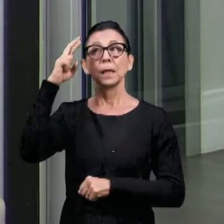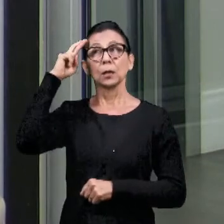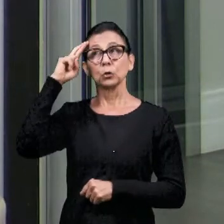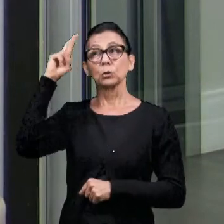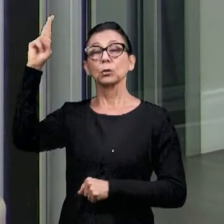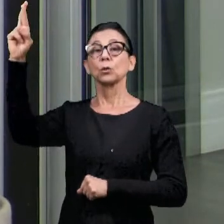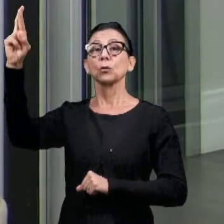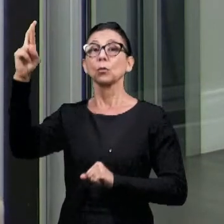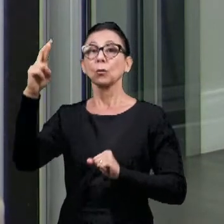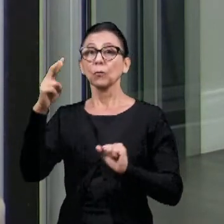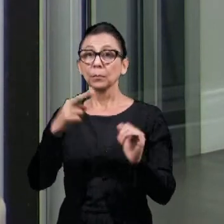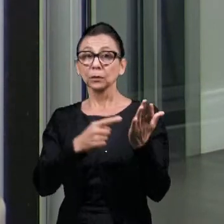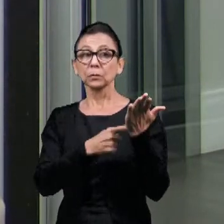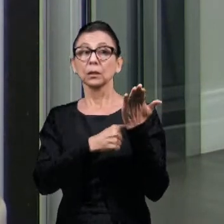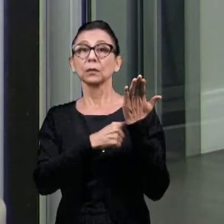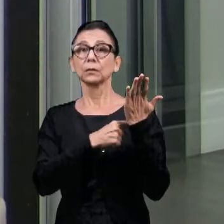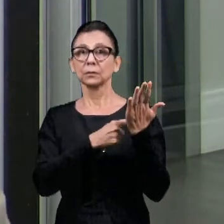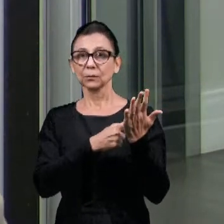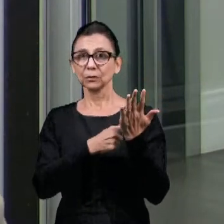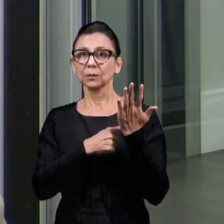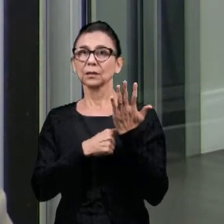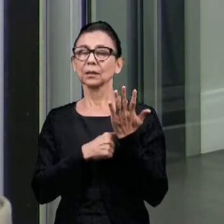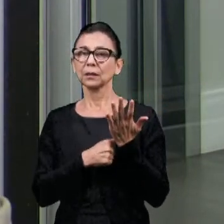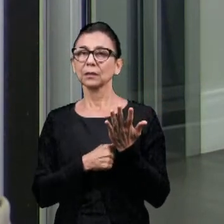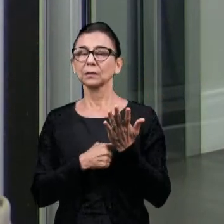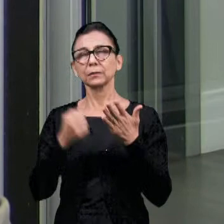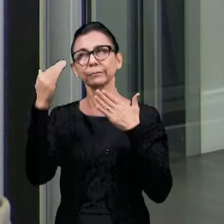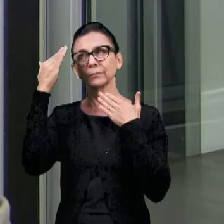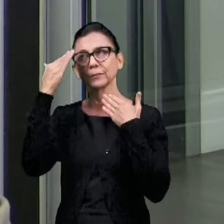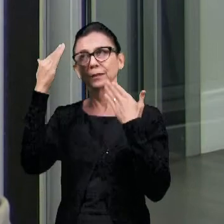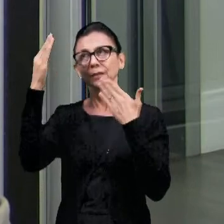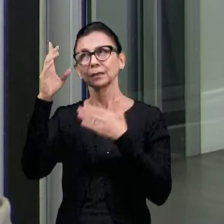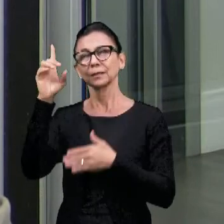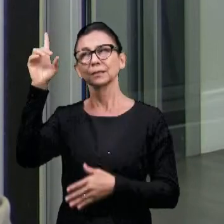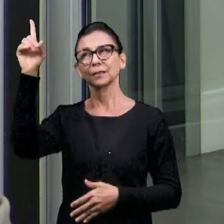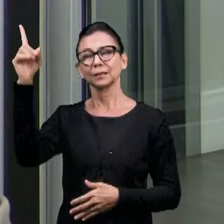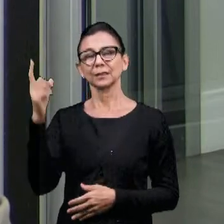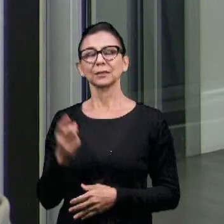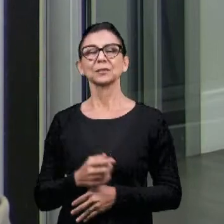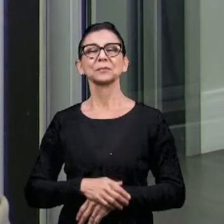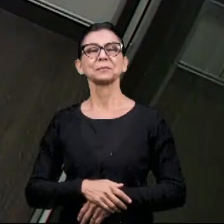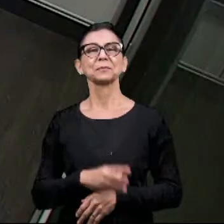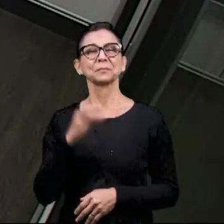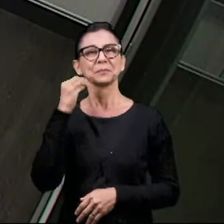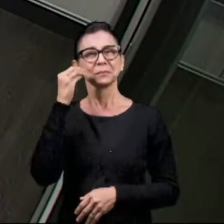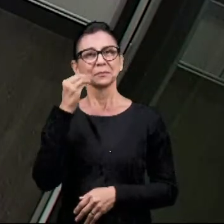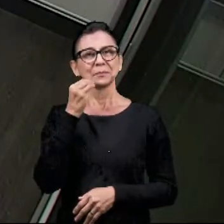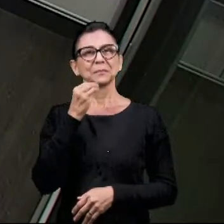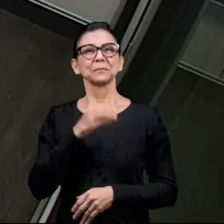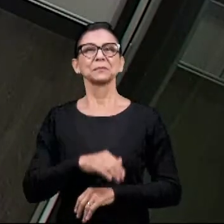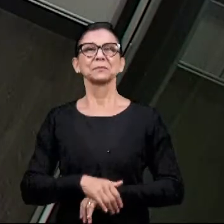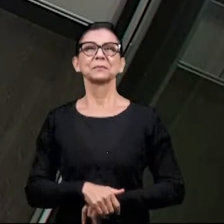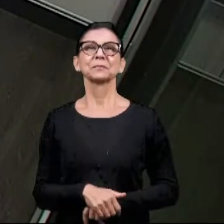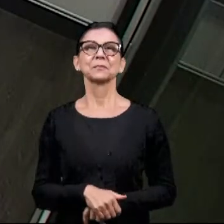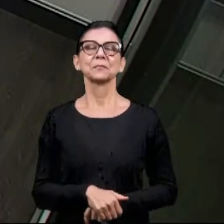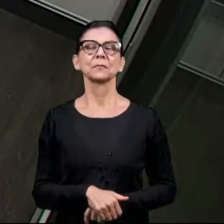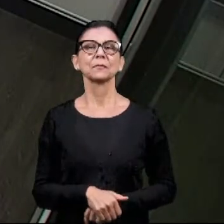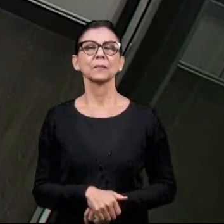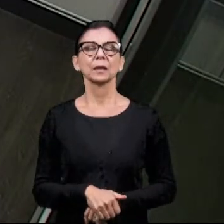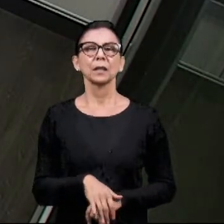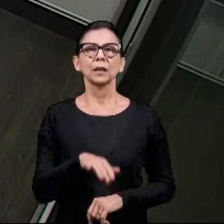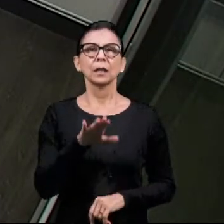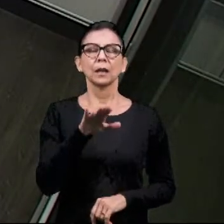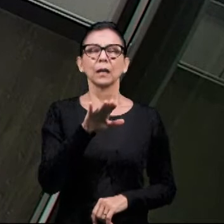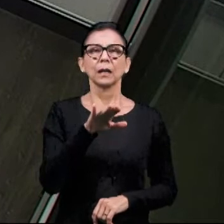honrando e graças a Deus, né? Vivemos mais essa experiência com o Senhor, né? Tem Jorge e